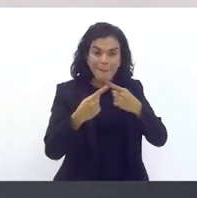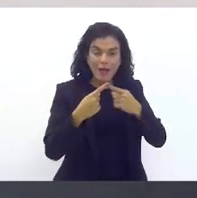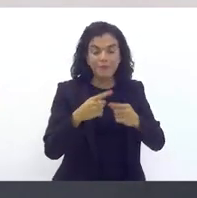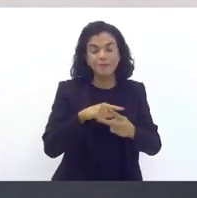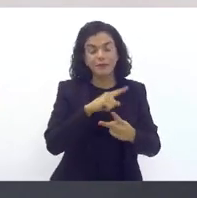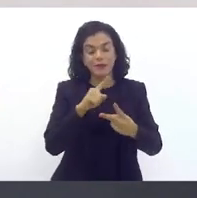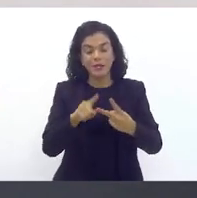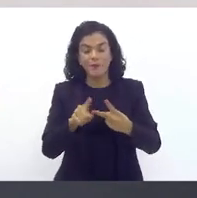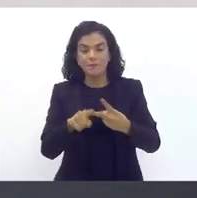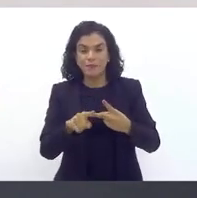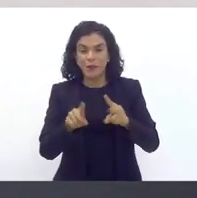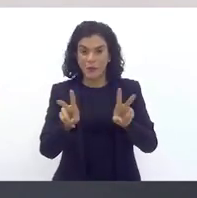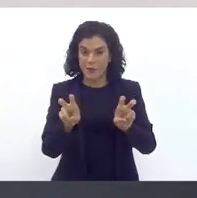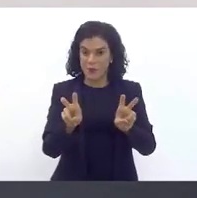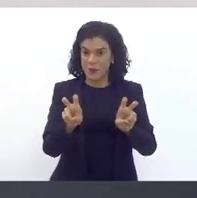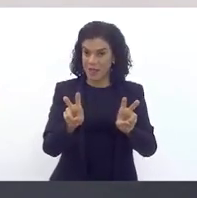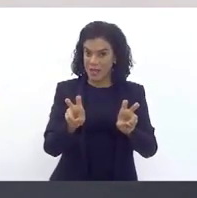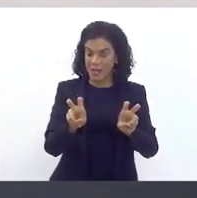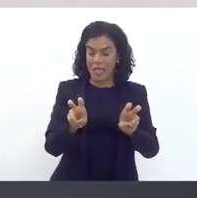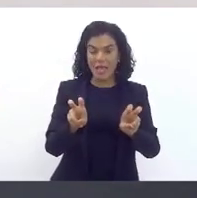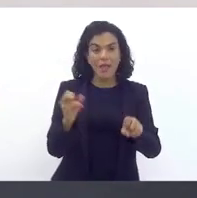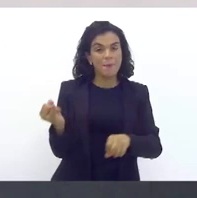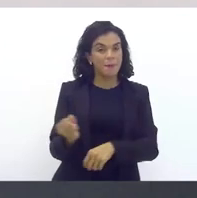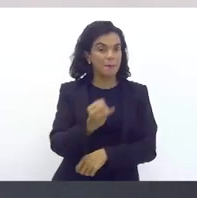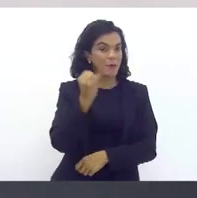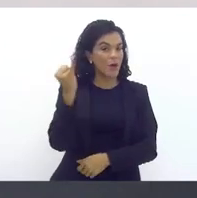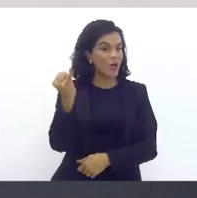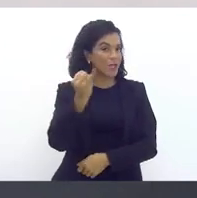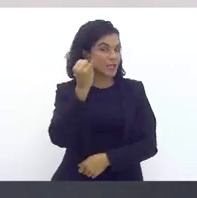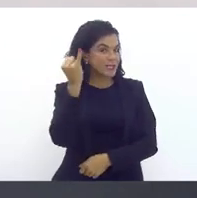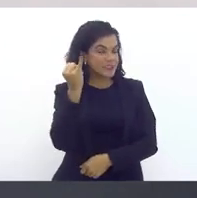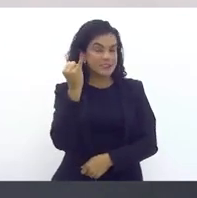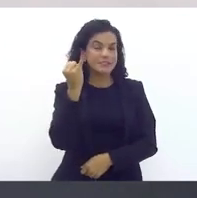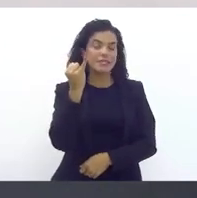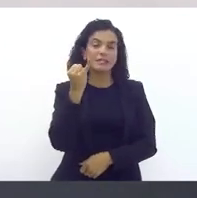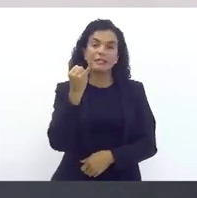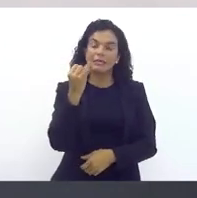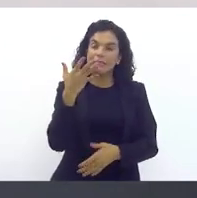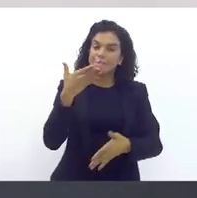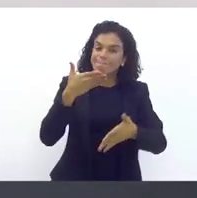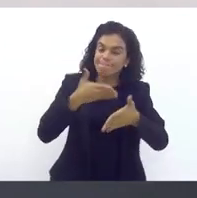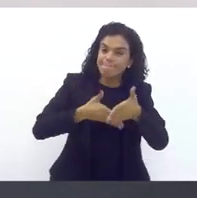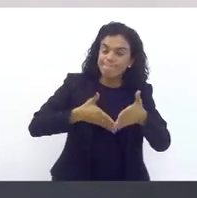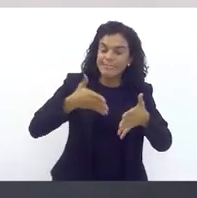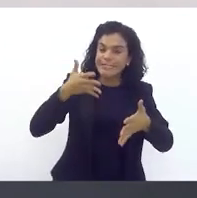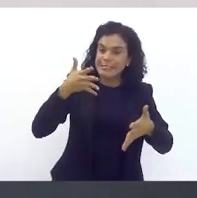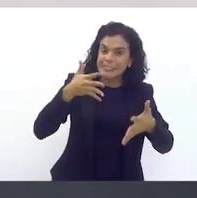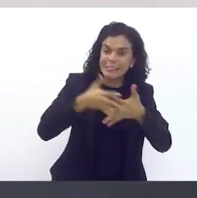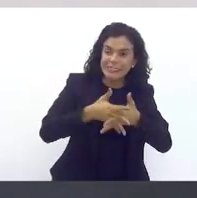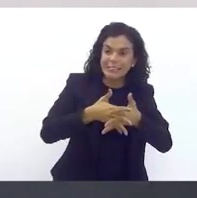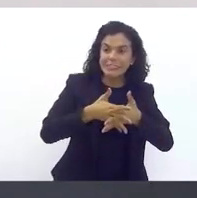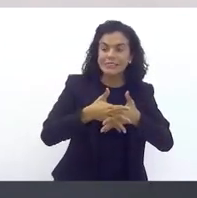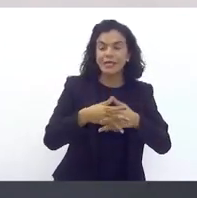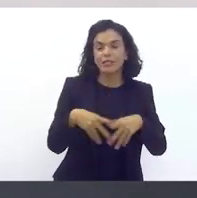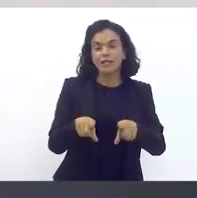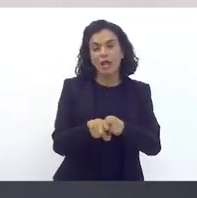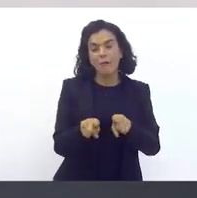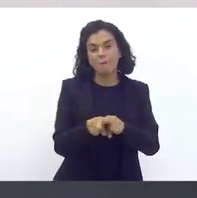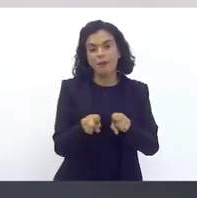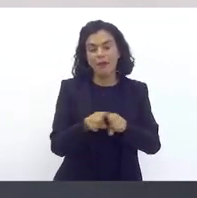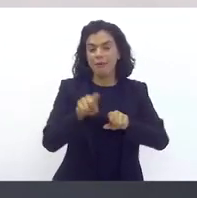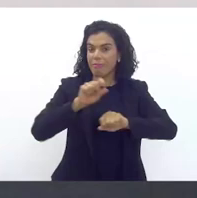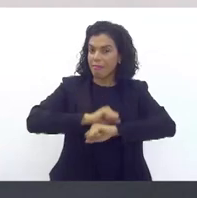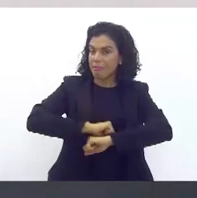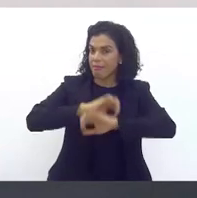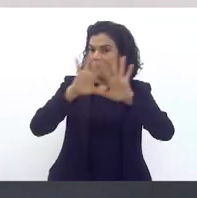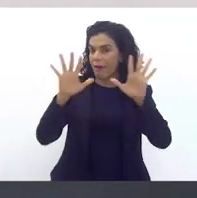né, é que esse tema é de tamanha relevância que impacta, né, e deixa da